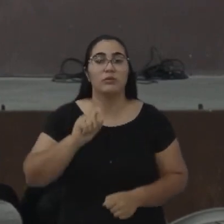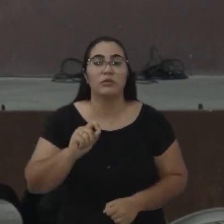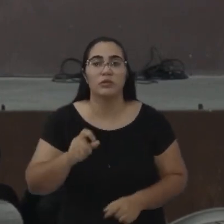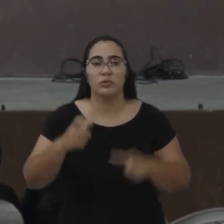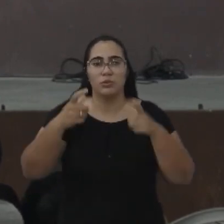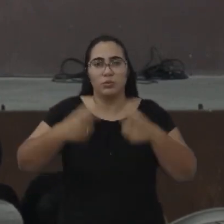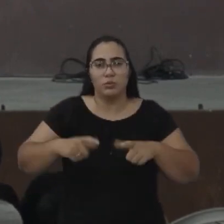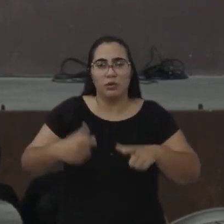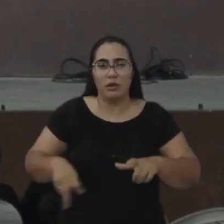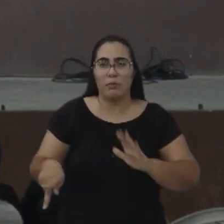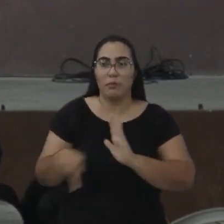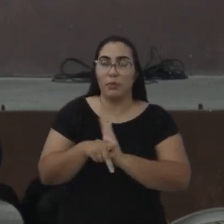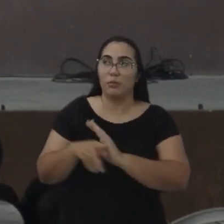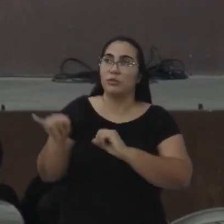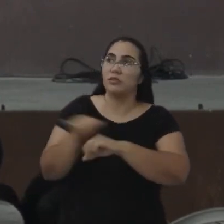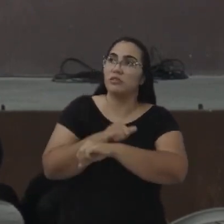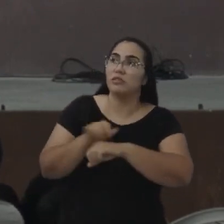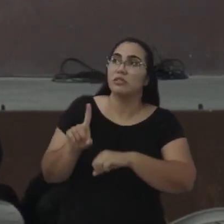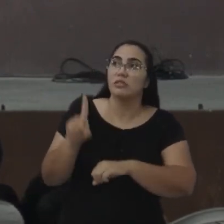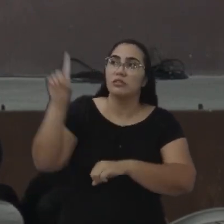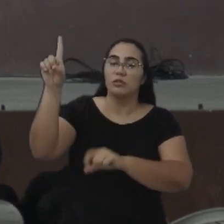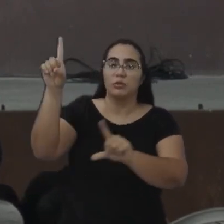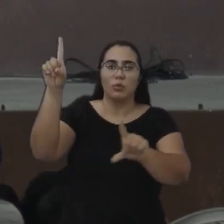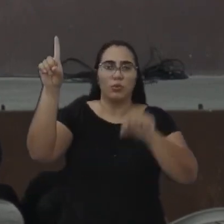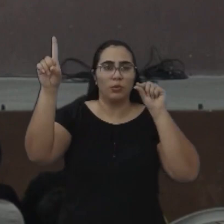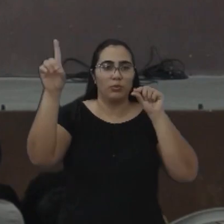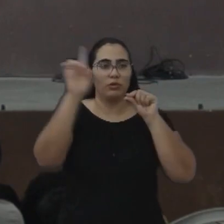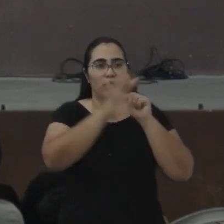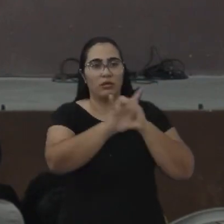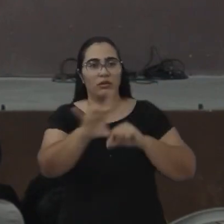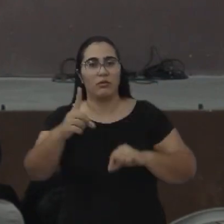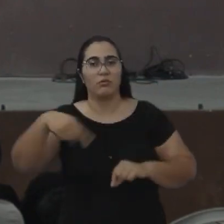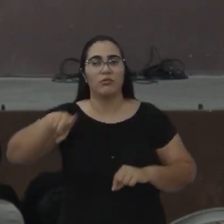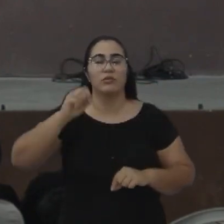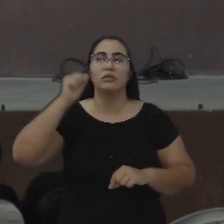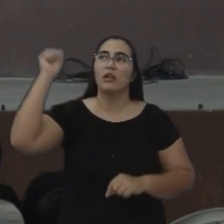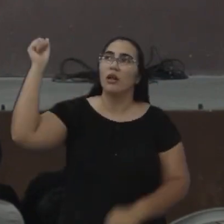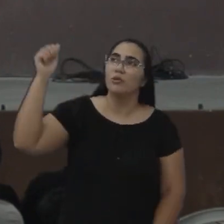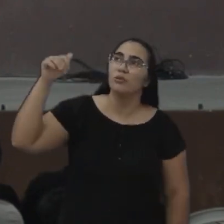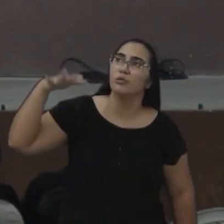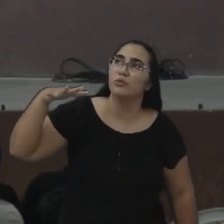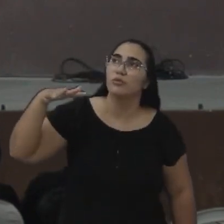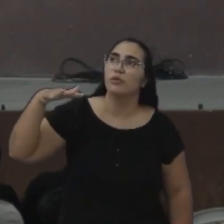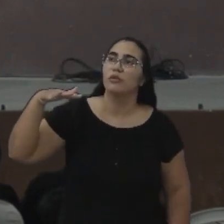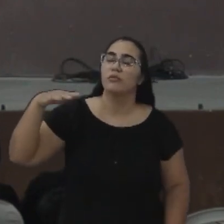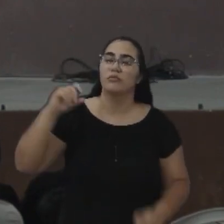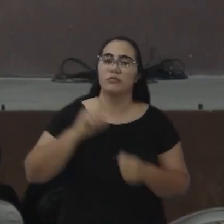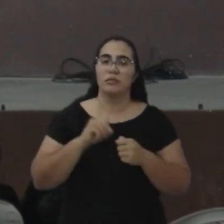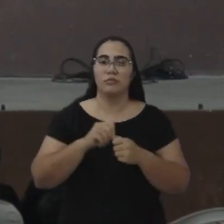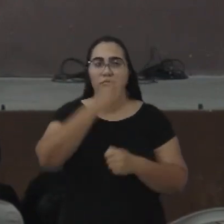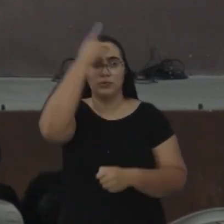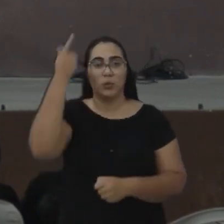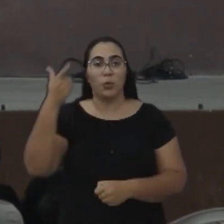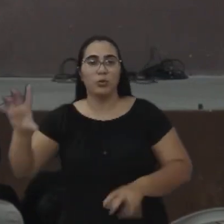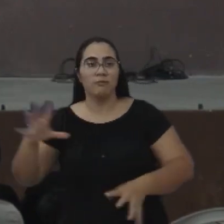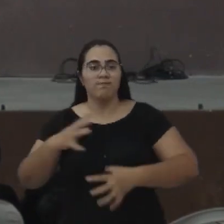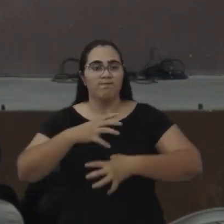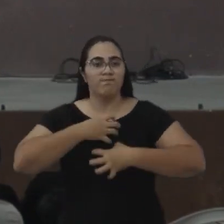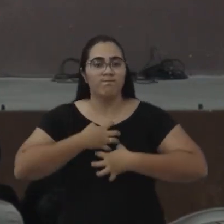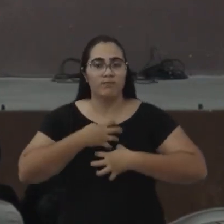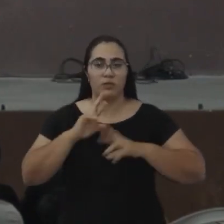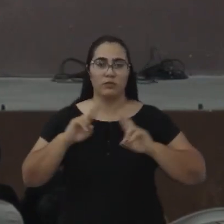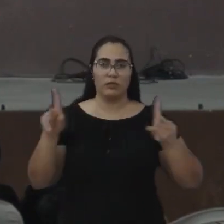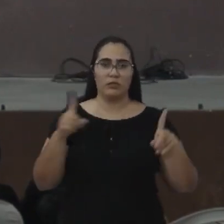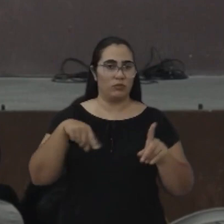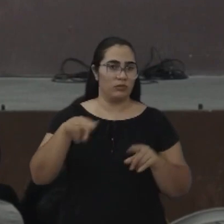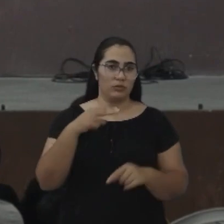posições estratégicas que Deus escolheu para que você seja luz e impacte outras pessoas que estão em trevas. Então não se esconda.